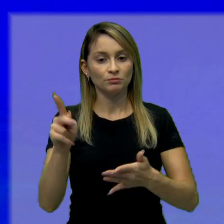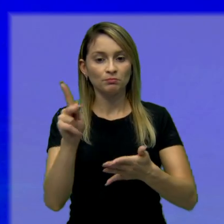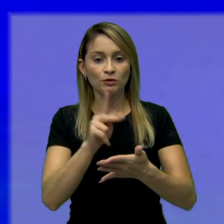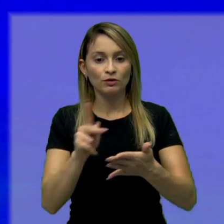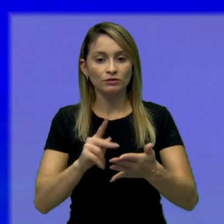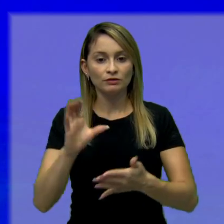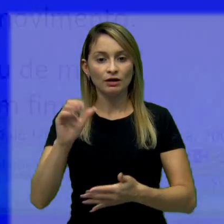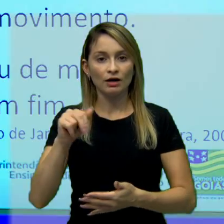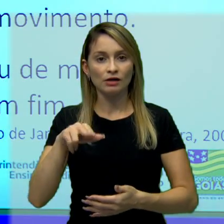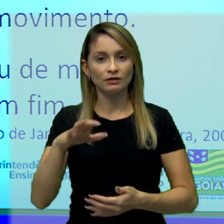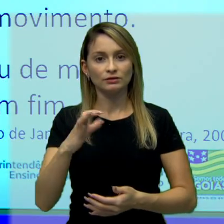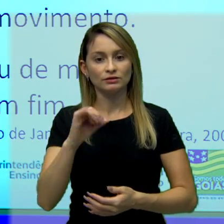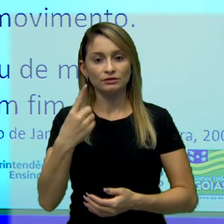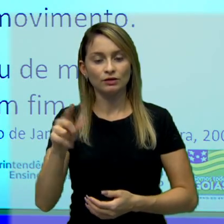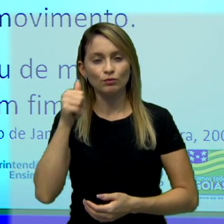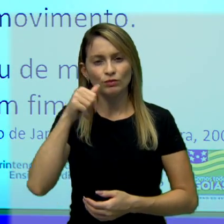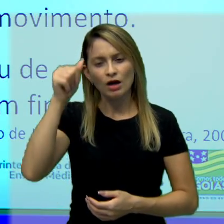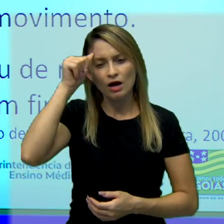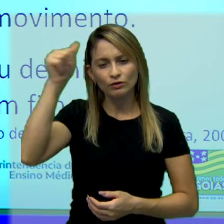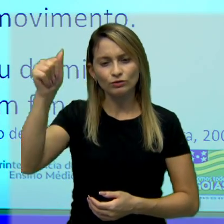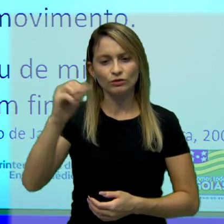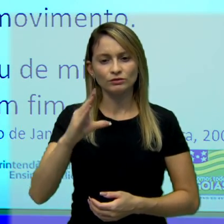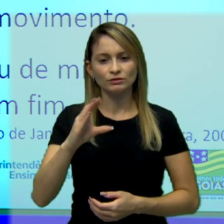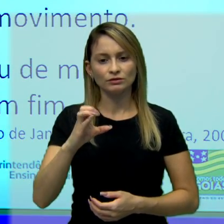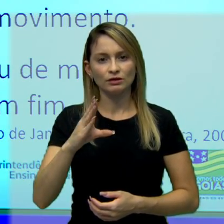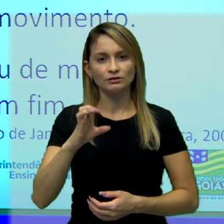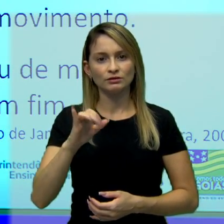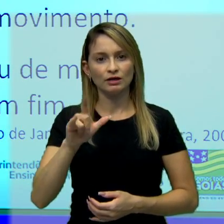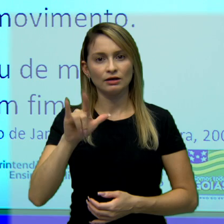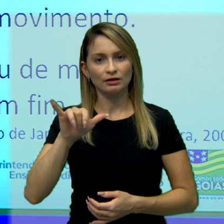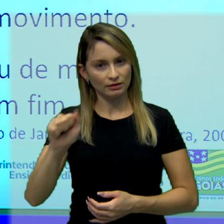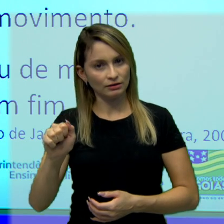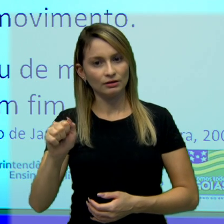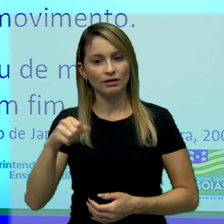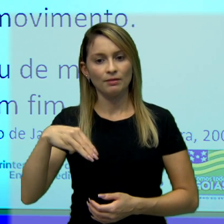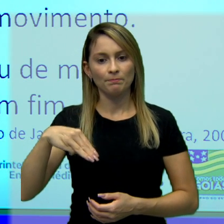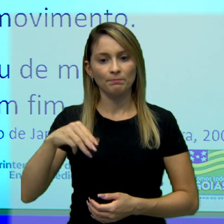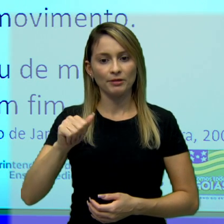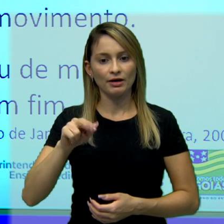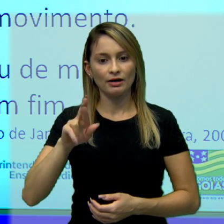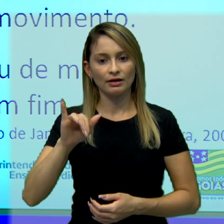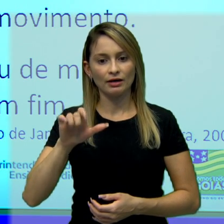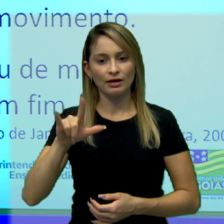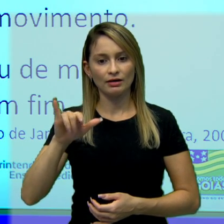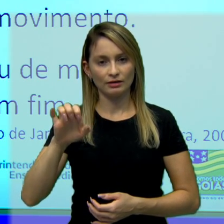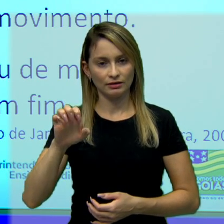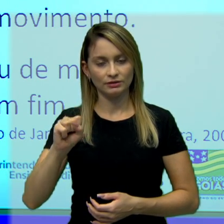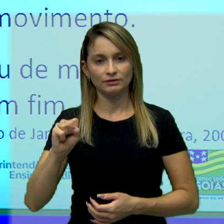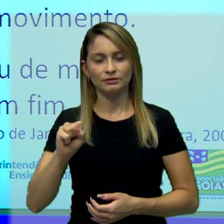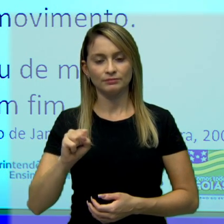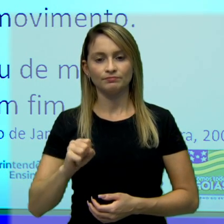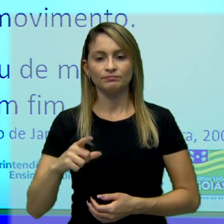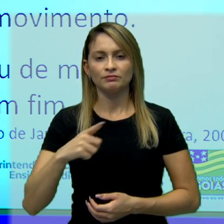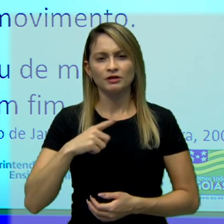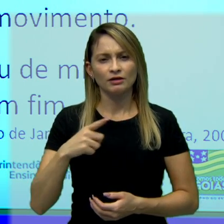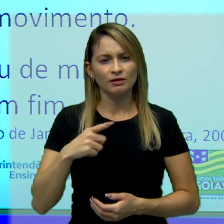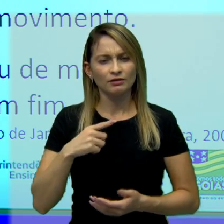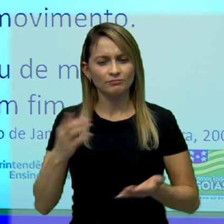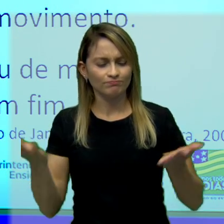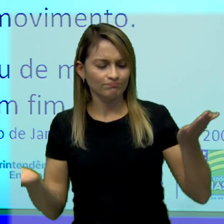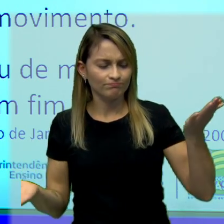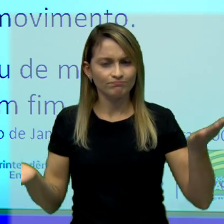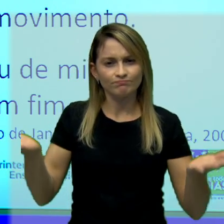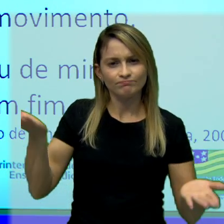um poema, Canção, de Cecília Meirelles. Lindo, lindo! Acompanha comigo. No desequilíbrio